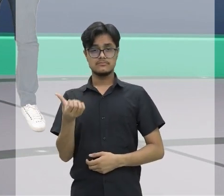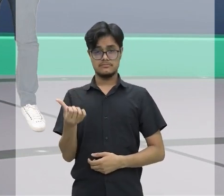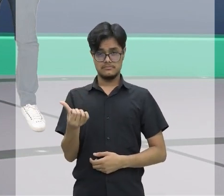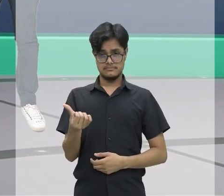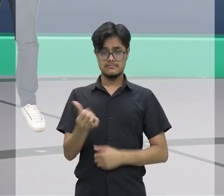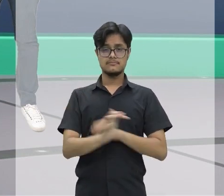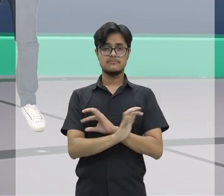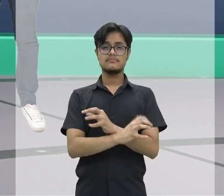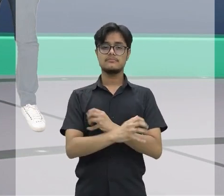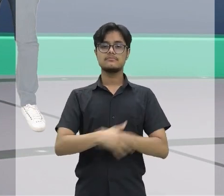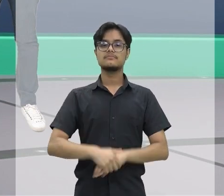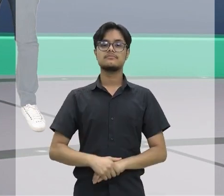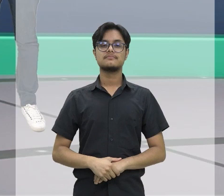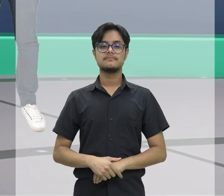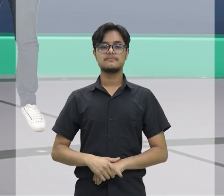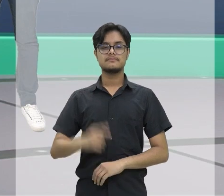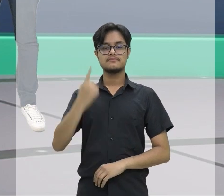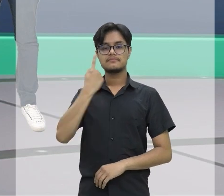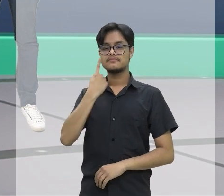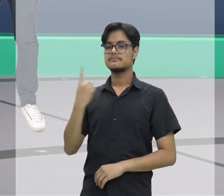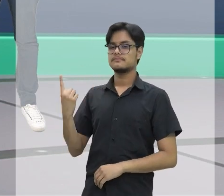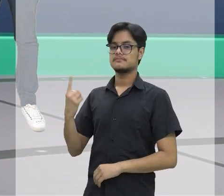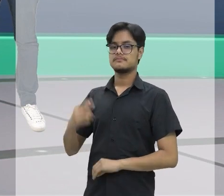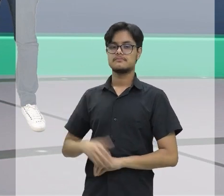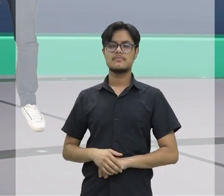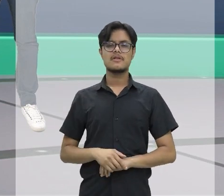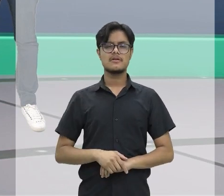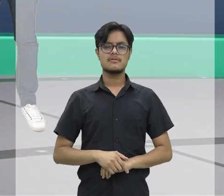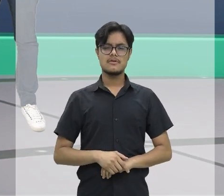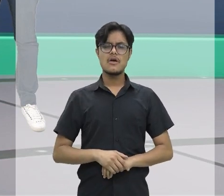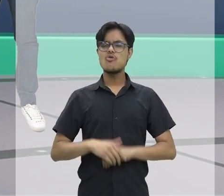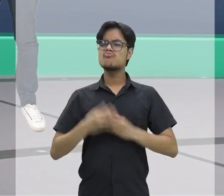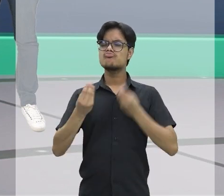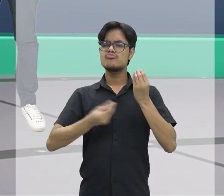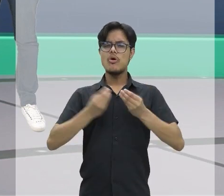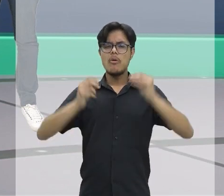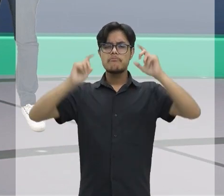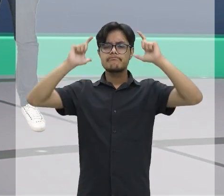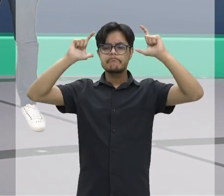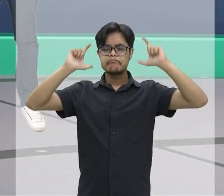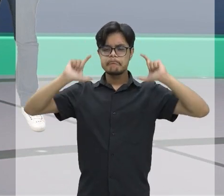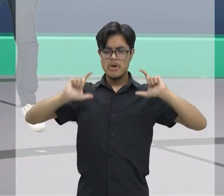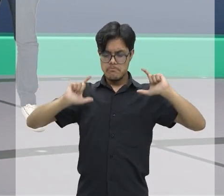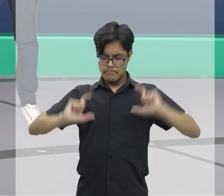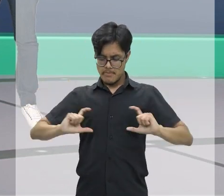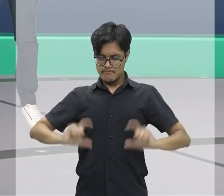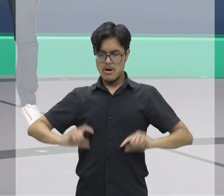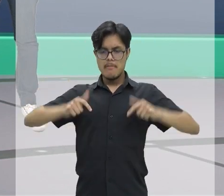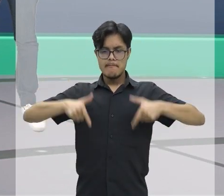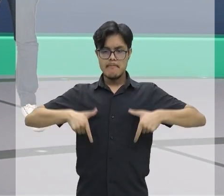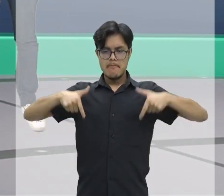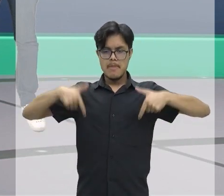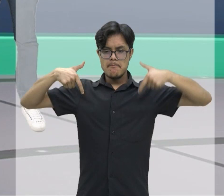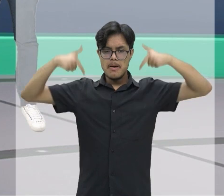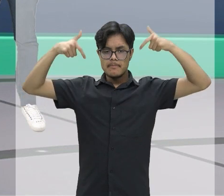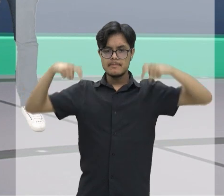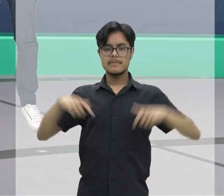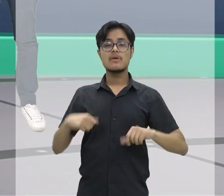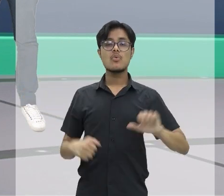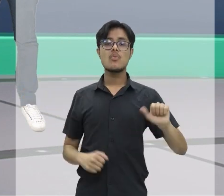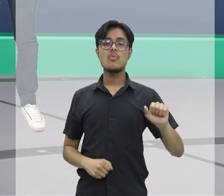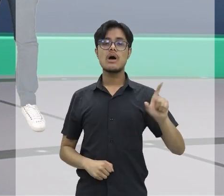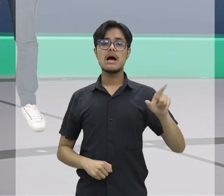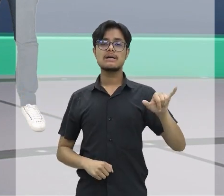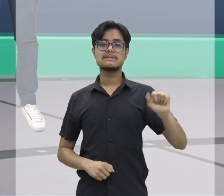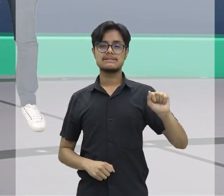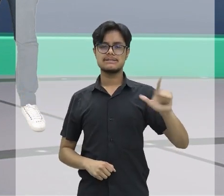Então vamos ver que nessa aula a gente falou, né, sobre a divisão do esqueleto, que vai estar dividido ali em esqueleto axial, que é essa porção